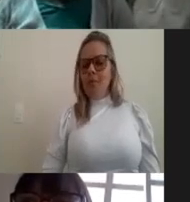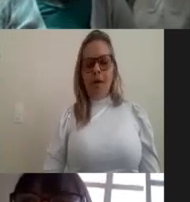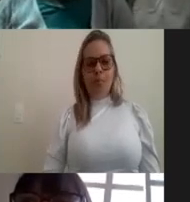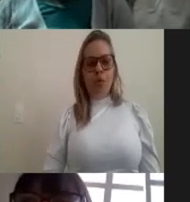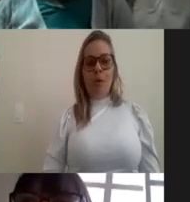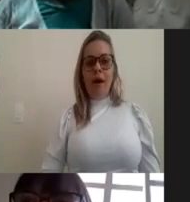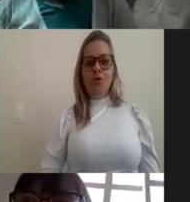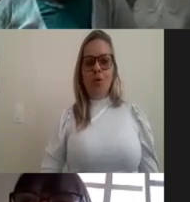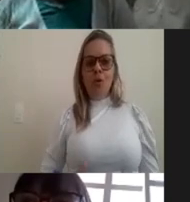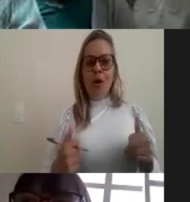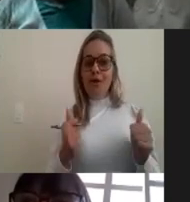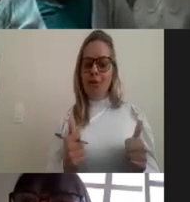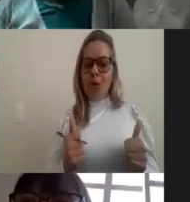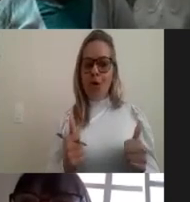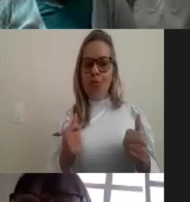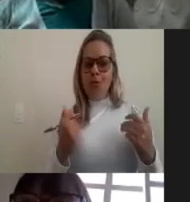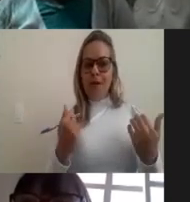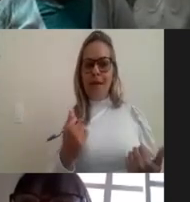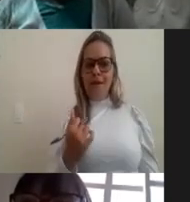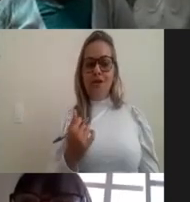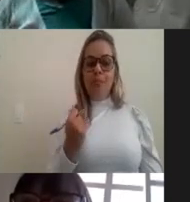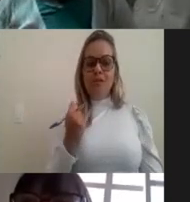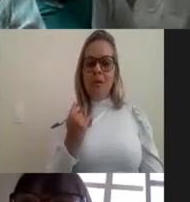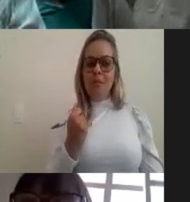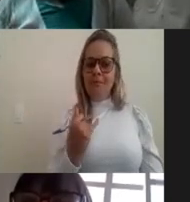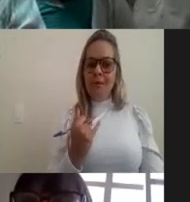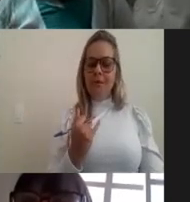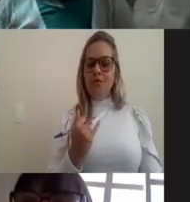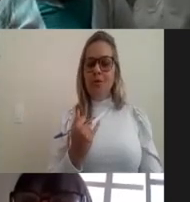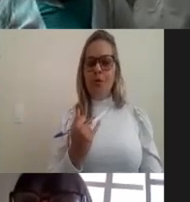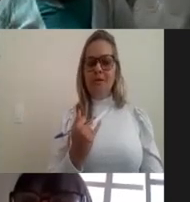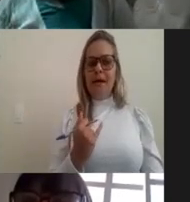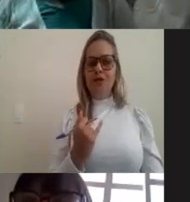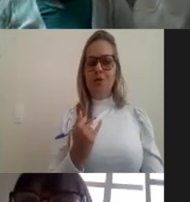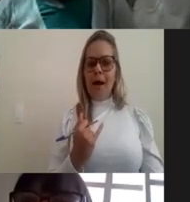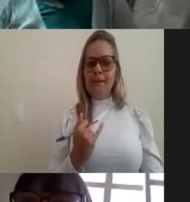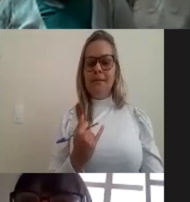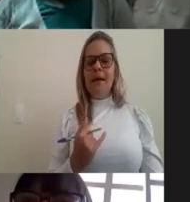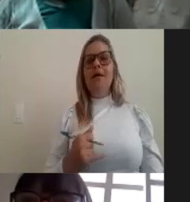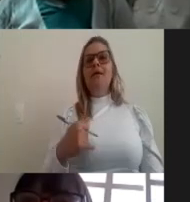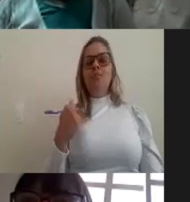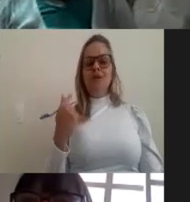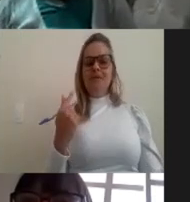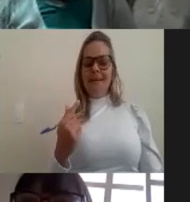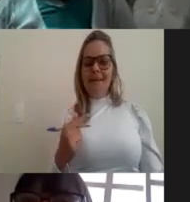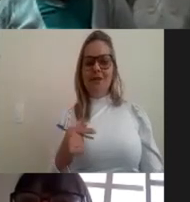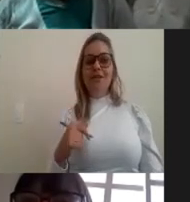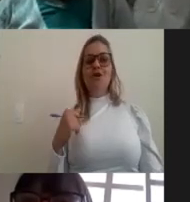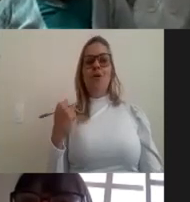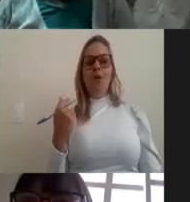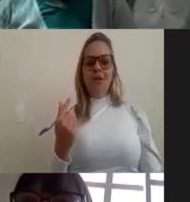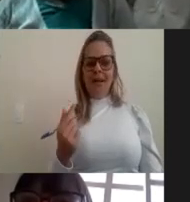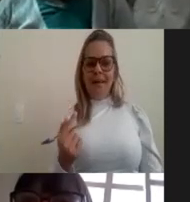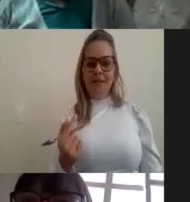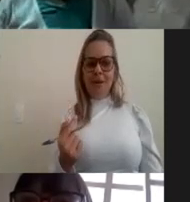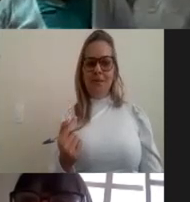Eu até mandei para o Roberto o retorno do meu cliente, depois me mandando por mensagem no WhatsApp. Depois desse cliente,